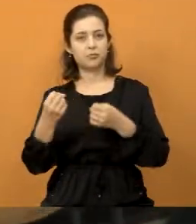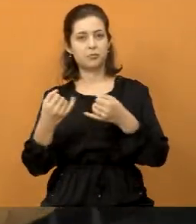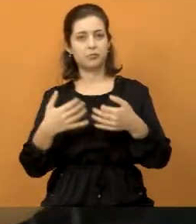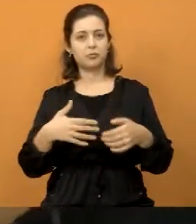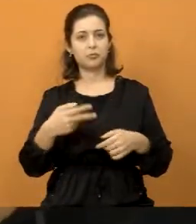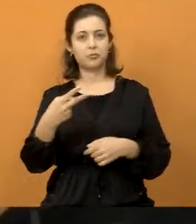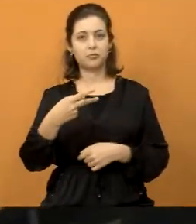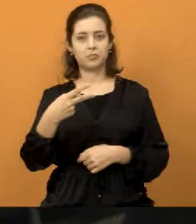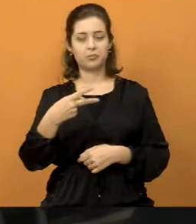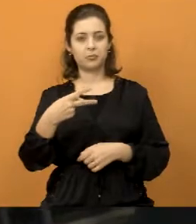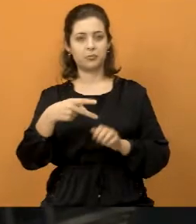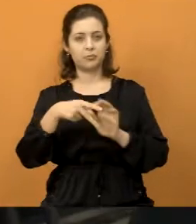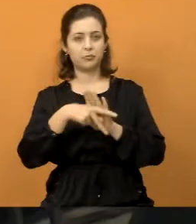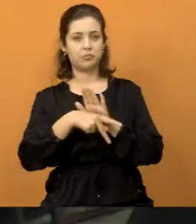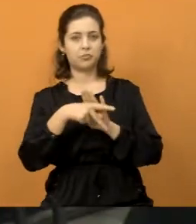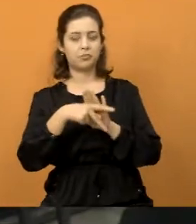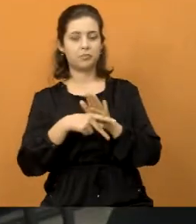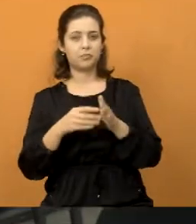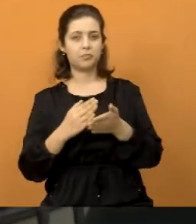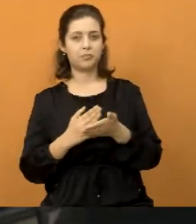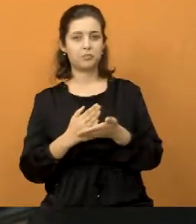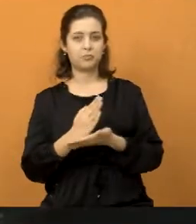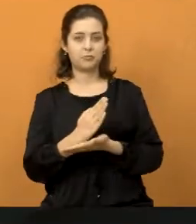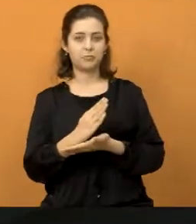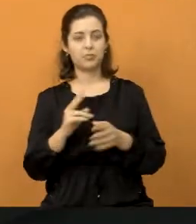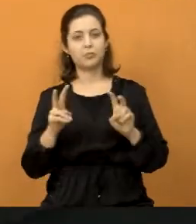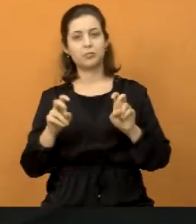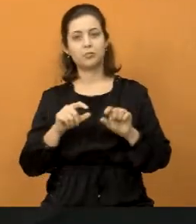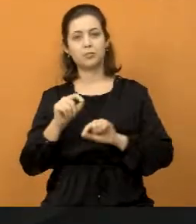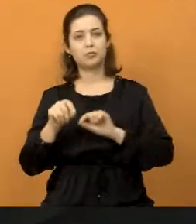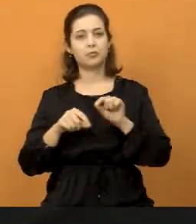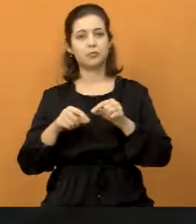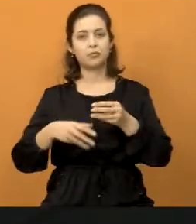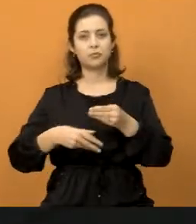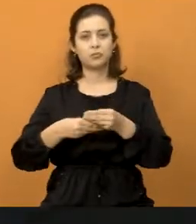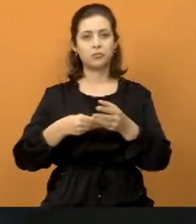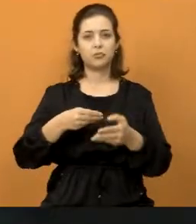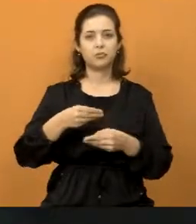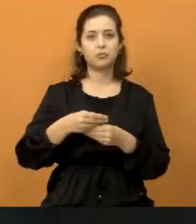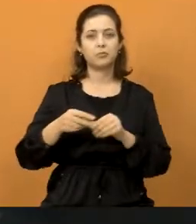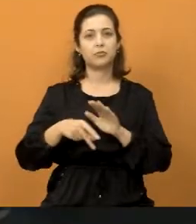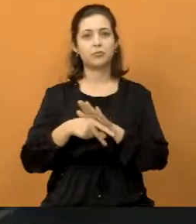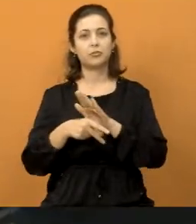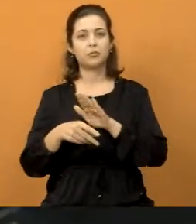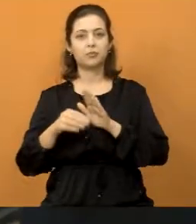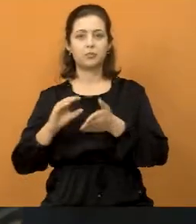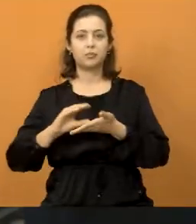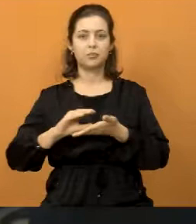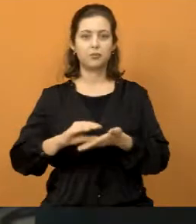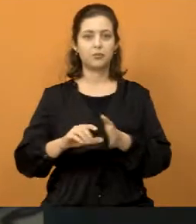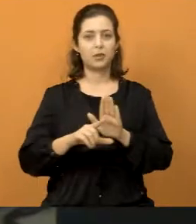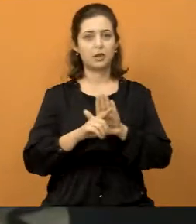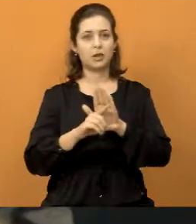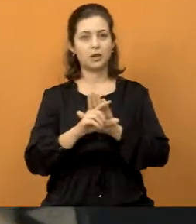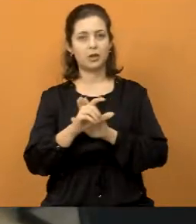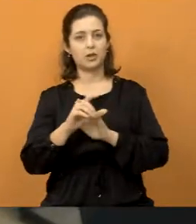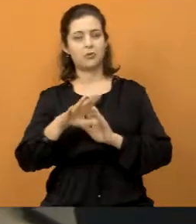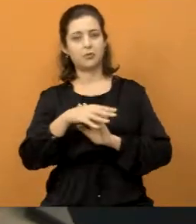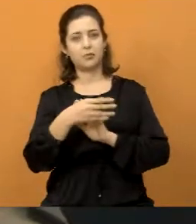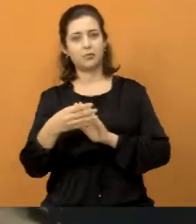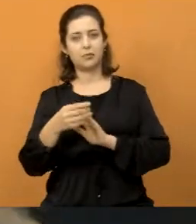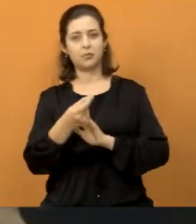segundo projeto então que foi aprovado e fala sobre as emendas à lei orgânica então a partir de agora os vereadores